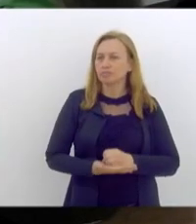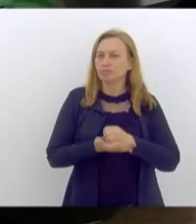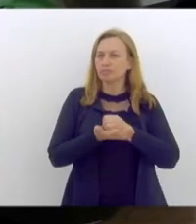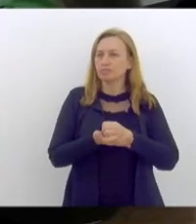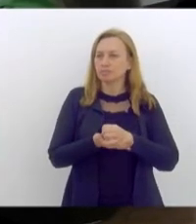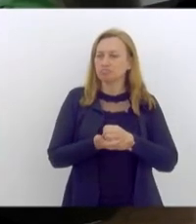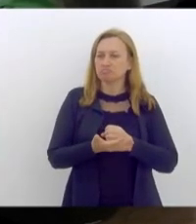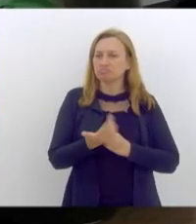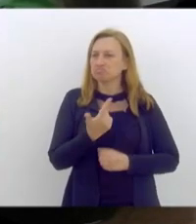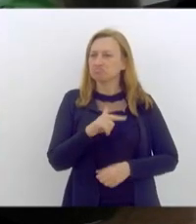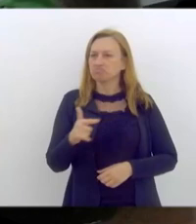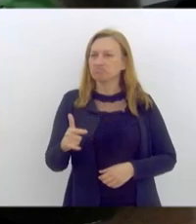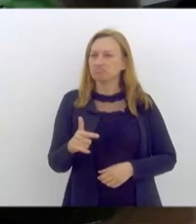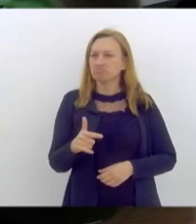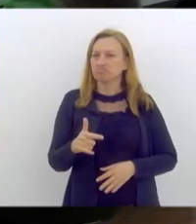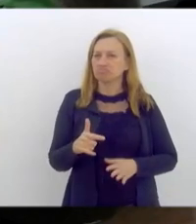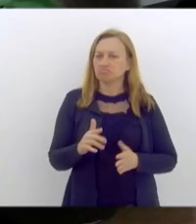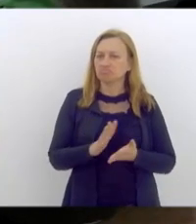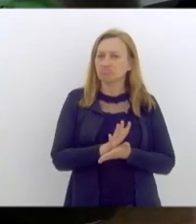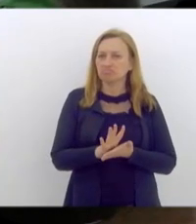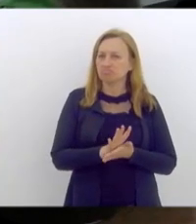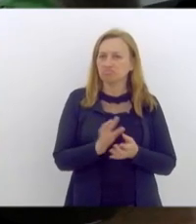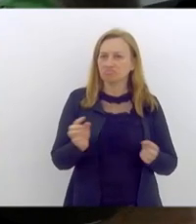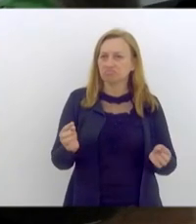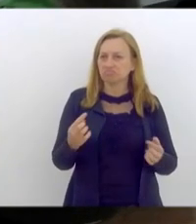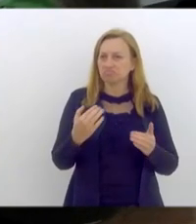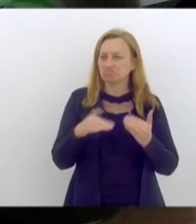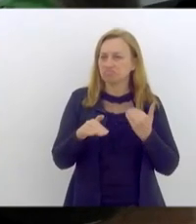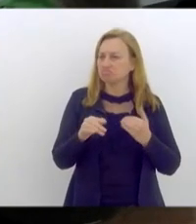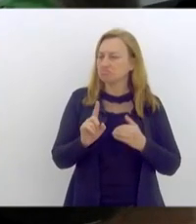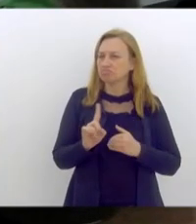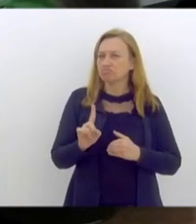não tem nada de discordante não